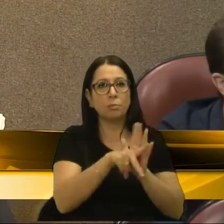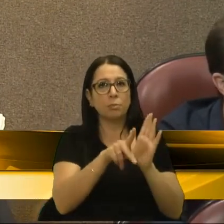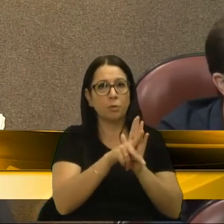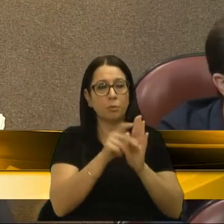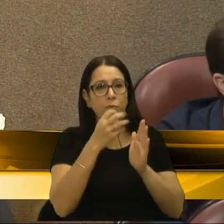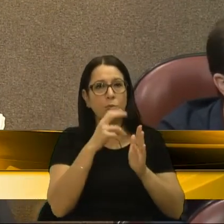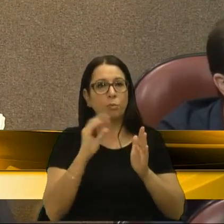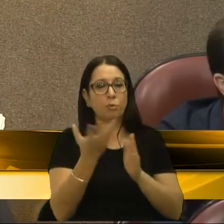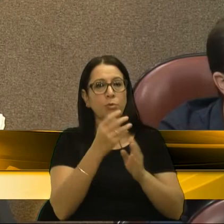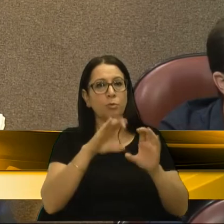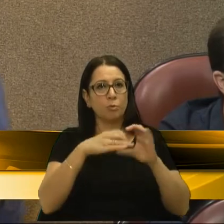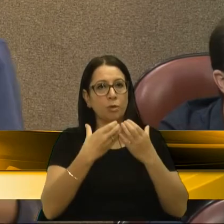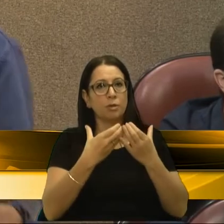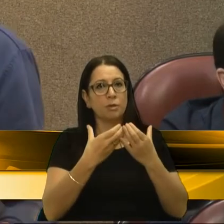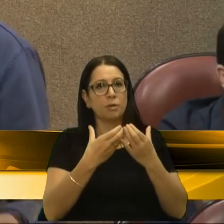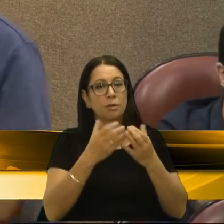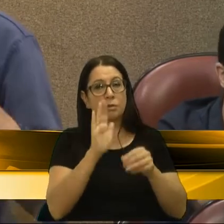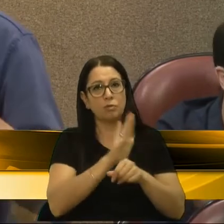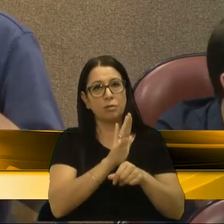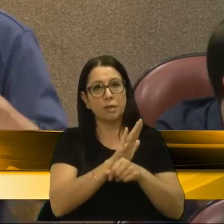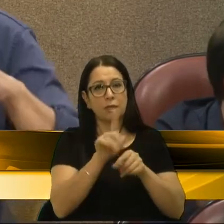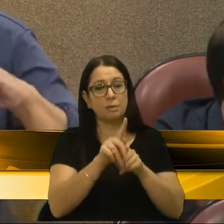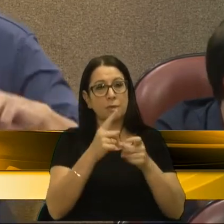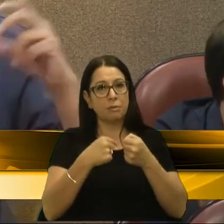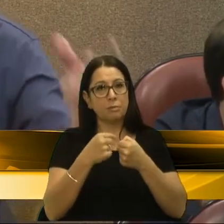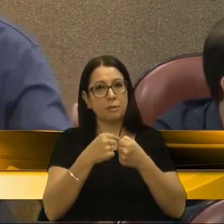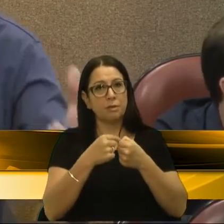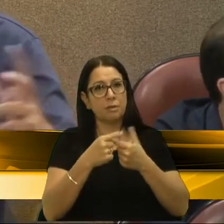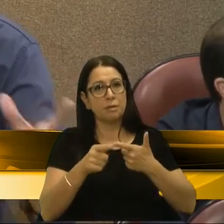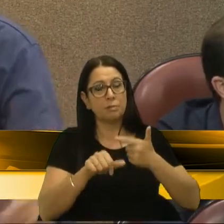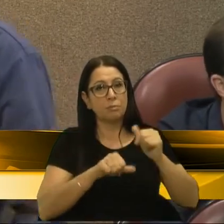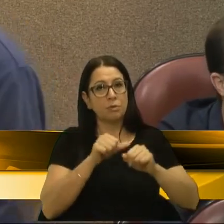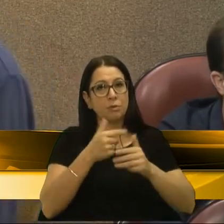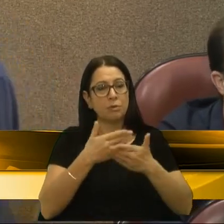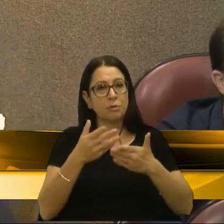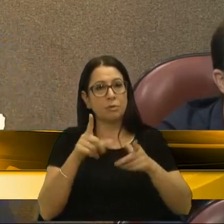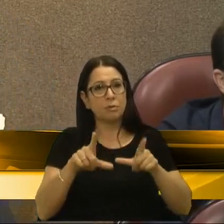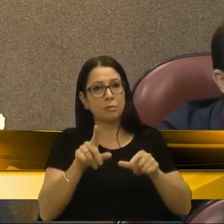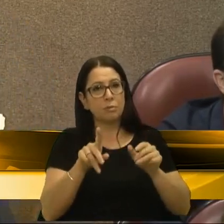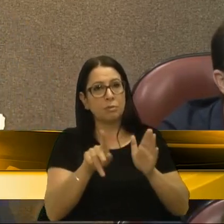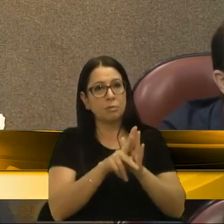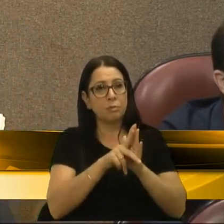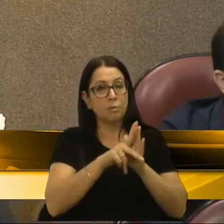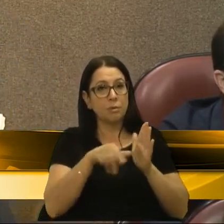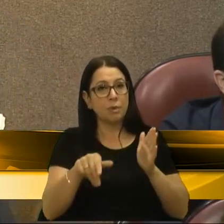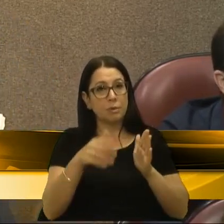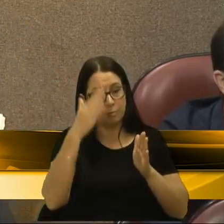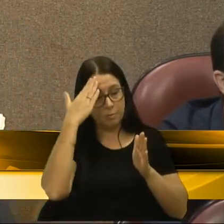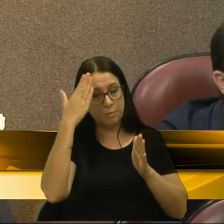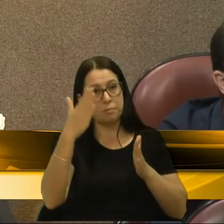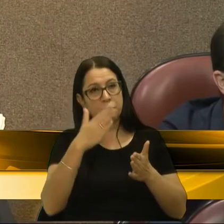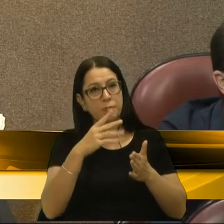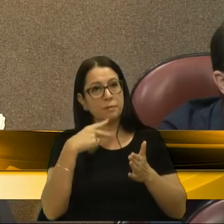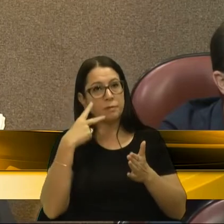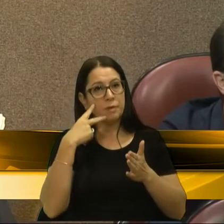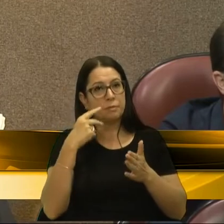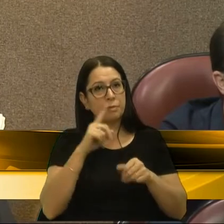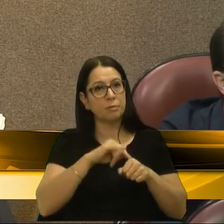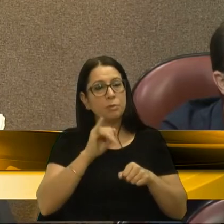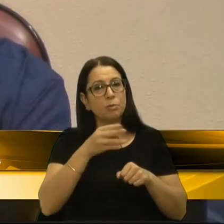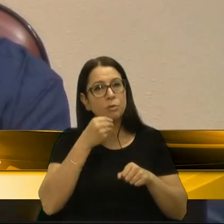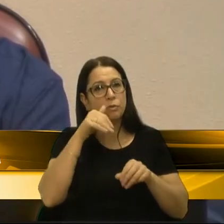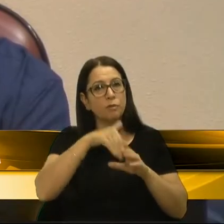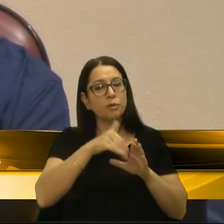ficar bom para a comunidade que acessa o serviço e para o município que apenas vai trocar aluguel por uma sede própria. Então, obrigado, vereador. No momento oportuno, voto